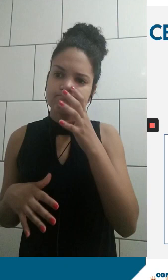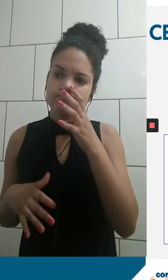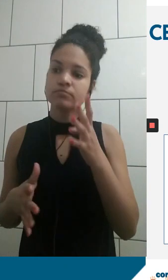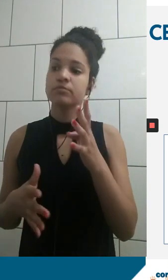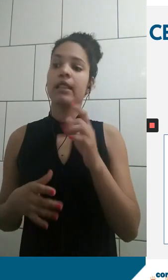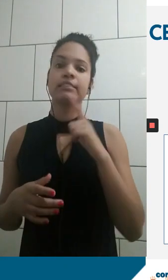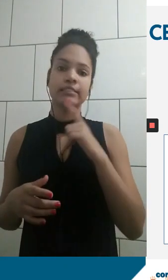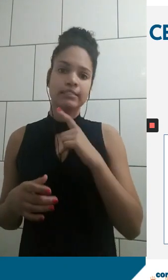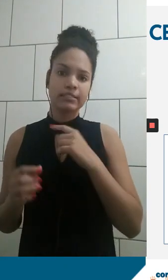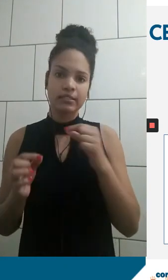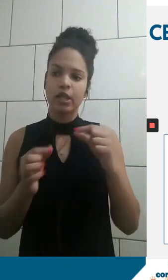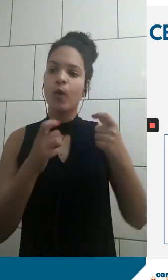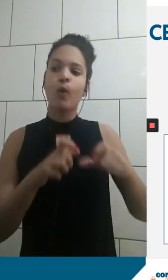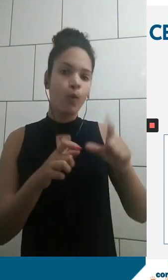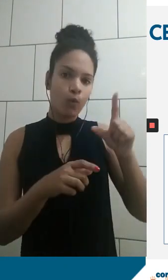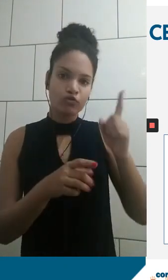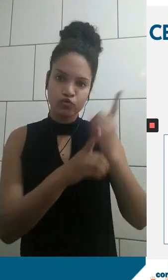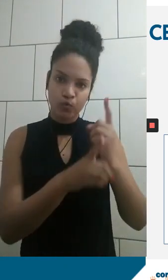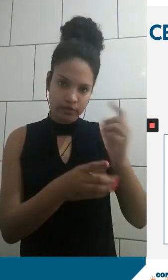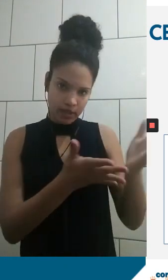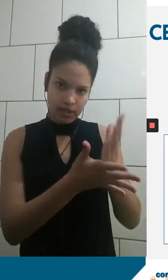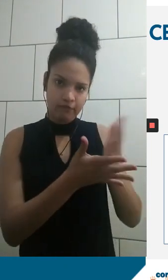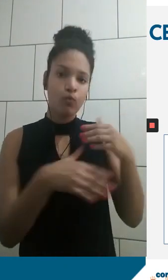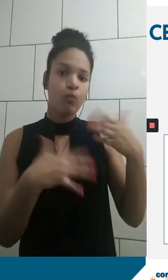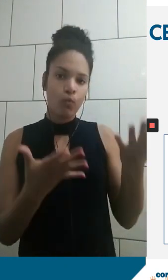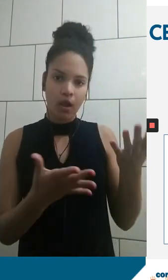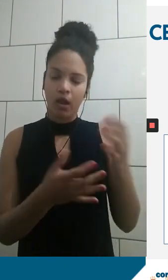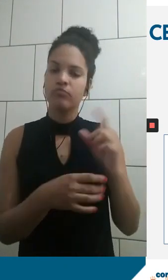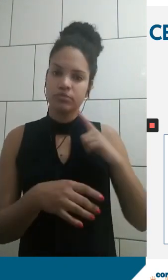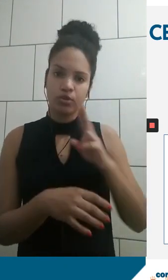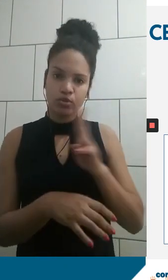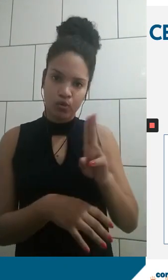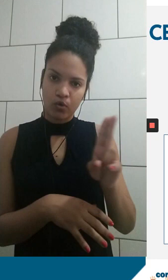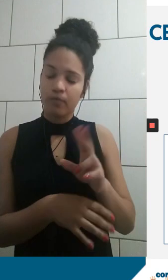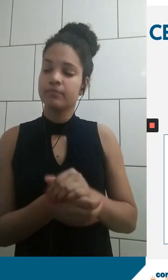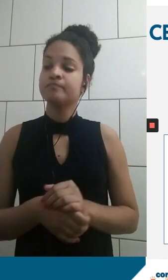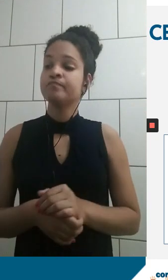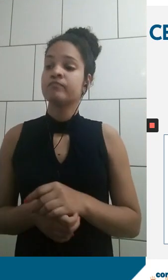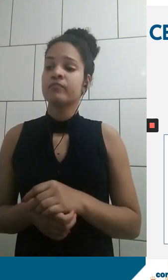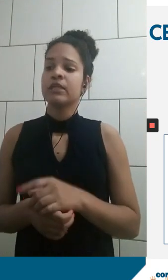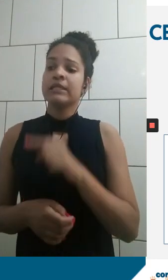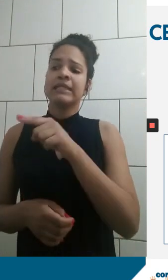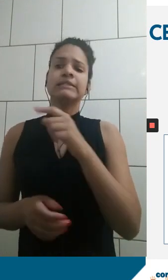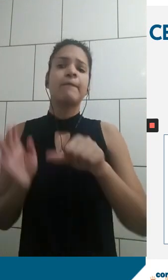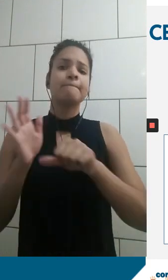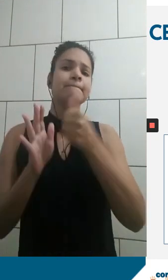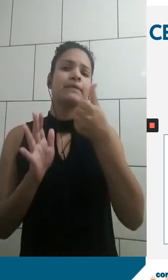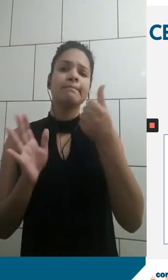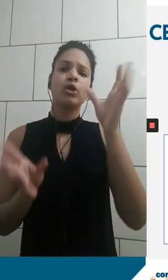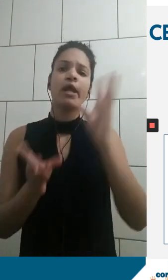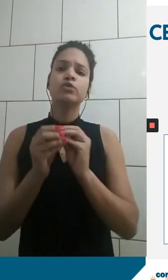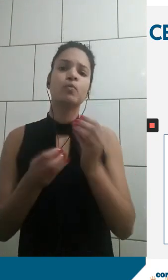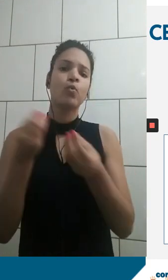E este é o primeiro slide de resumo da função das enzimas, de como elas atuam. Existe um